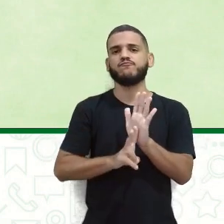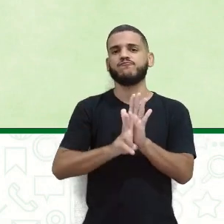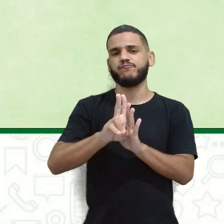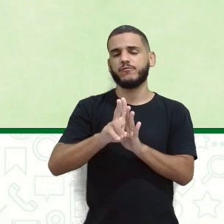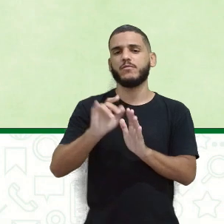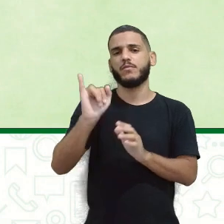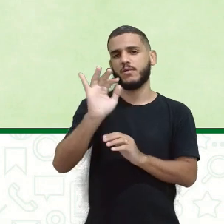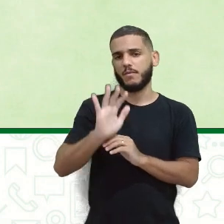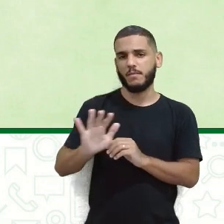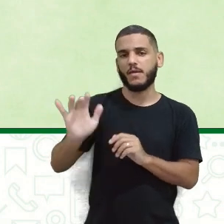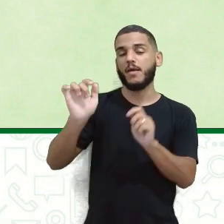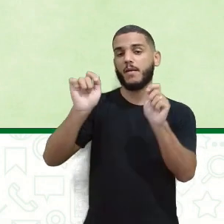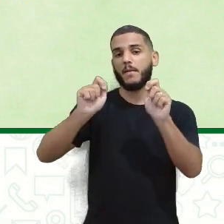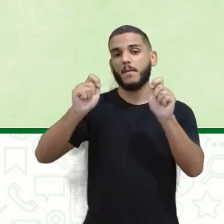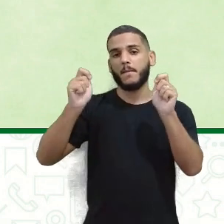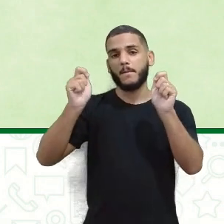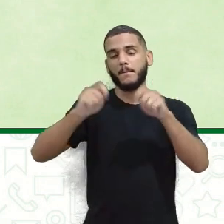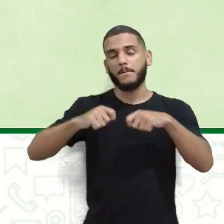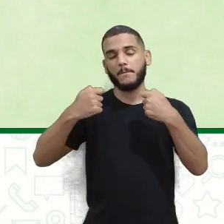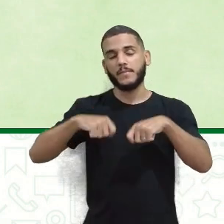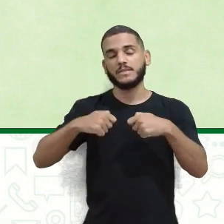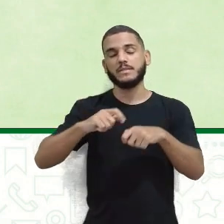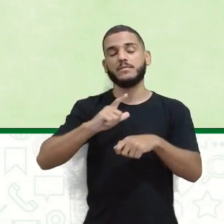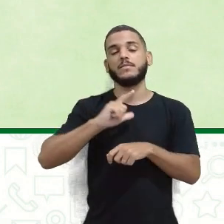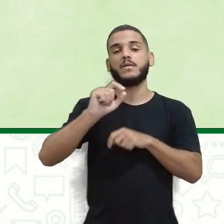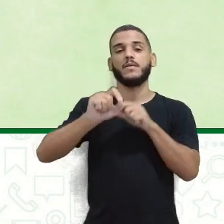figura, nós precisamos ter